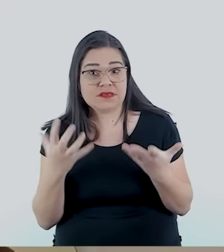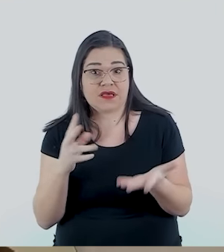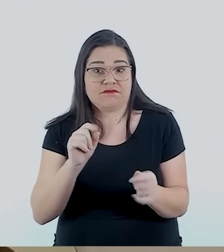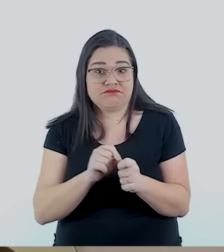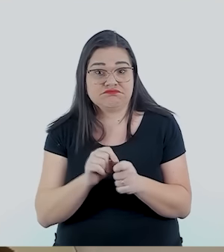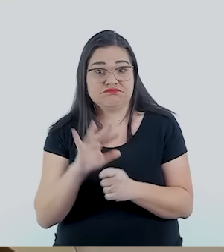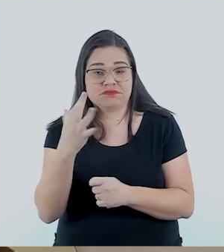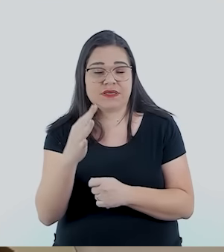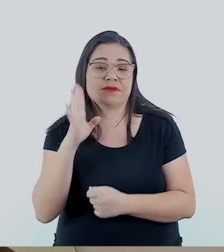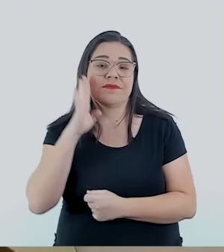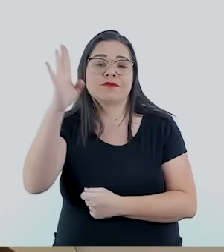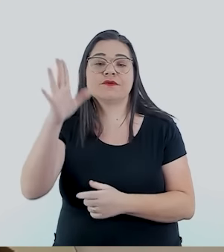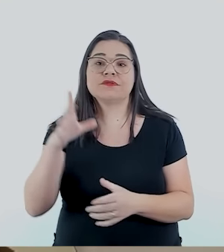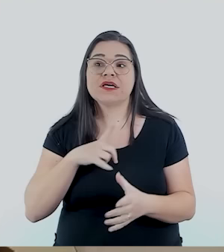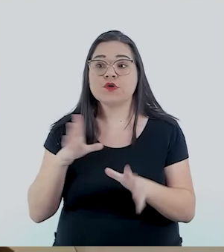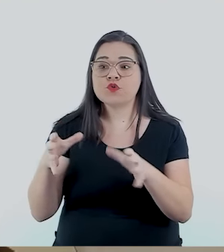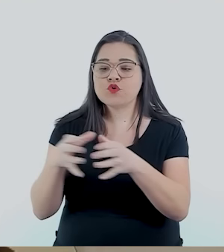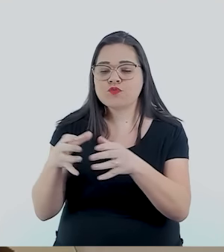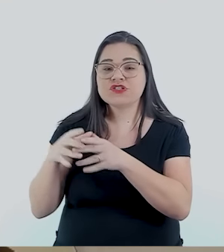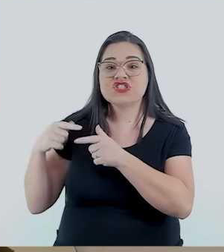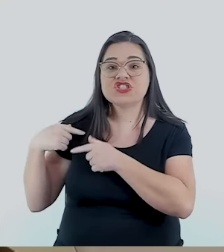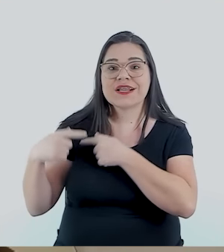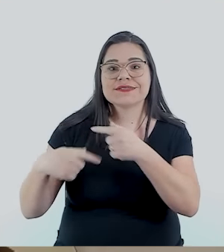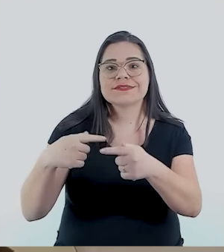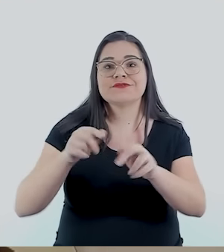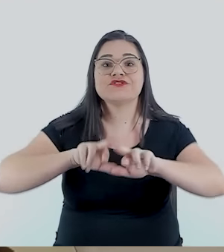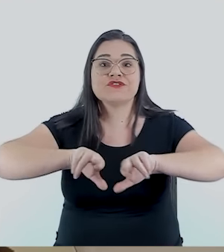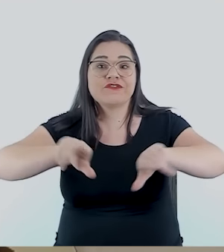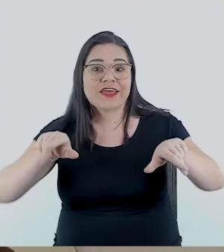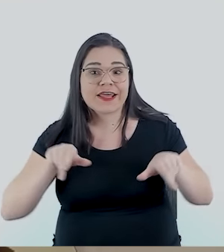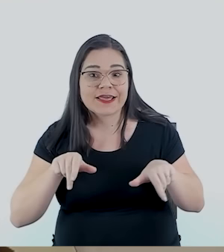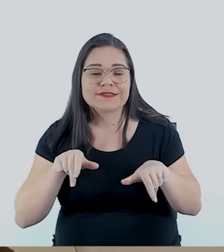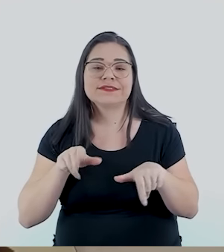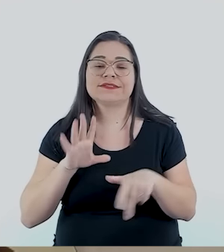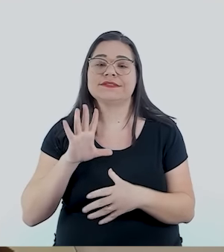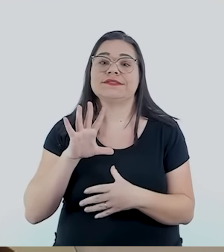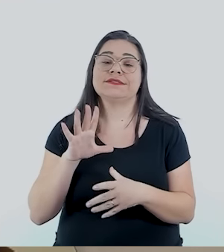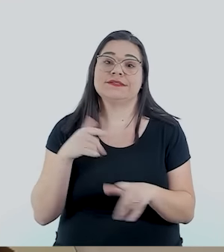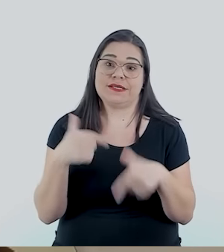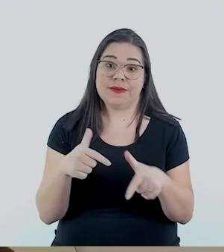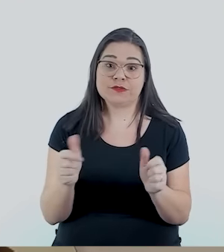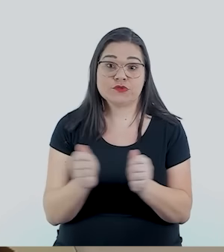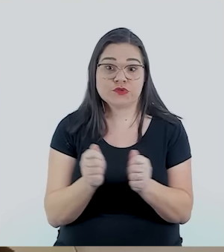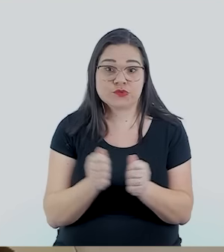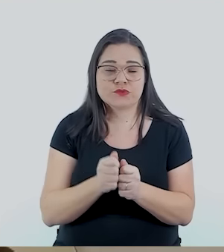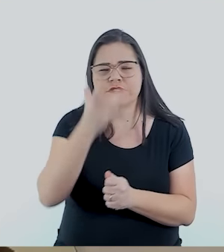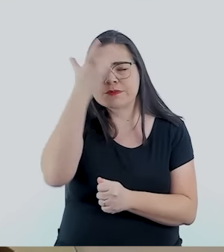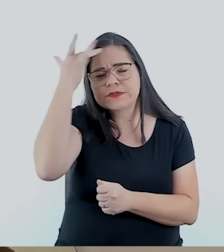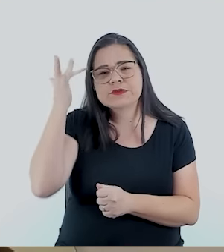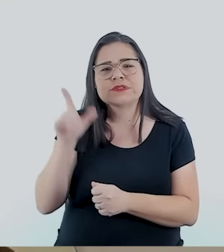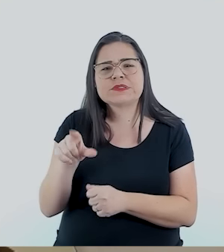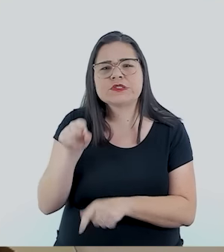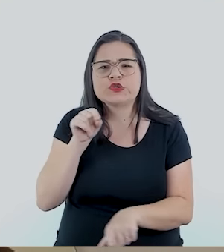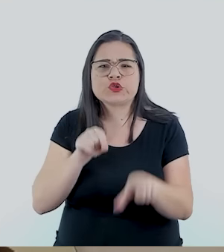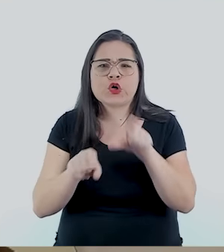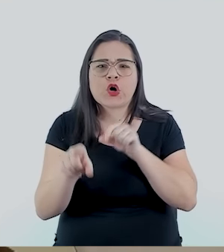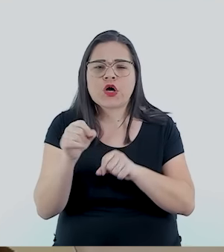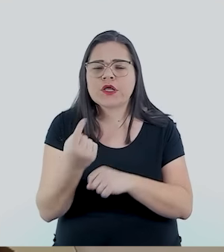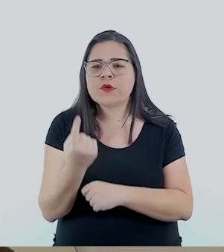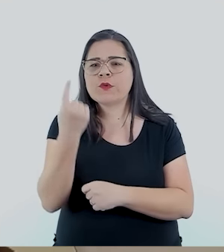Principalmente quando tem grupos multigeracionais multi na verdade multifuncionais e e as pessoas escolhem uma